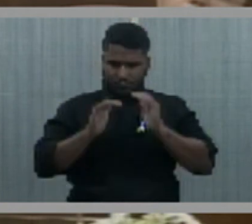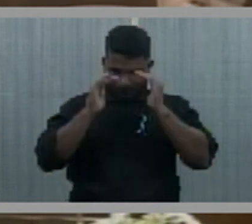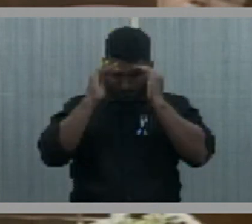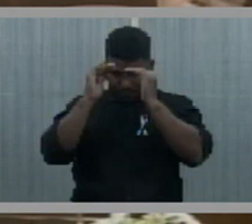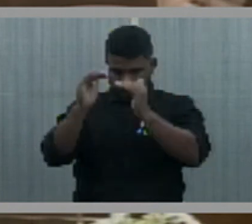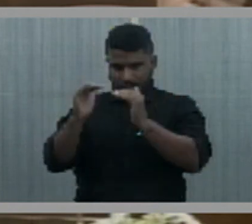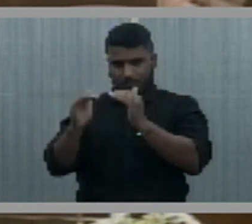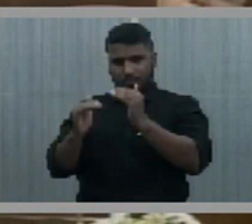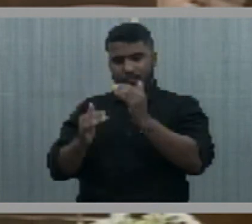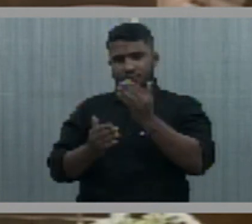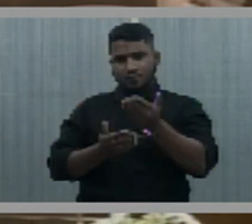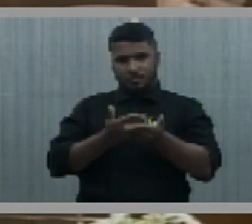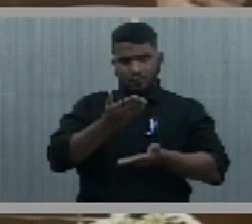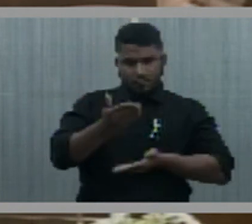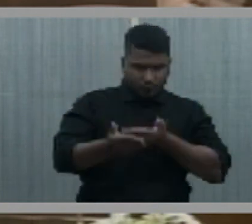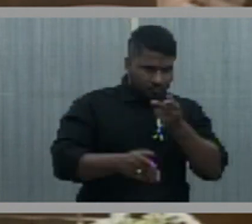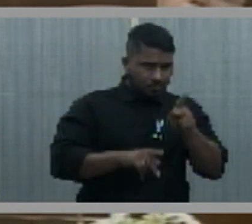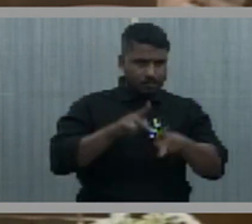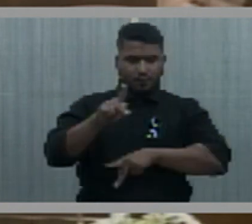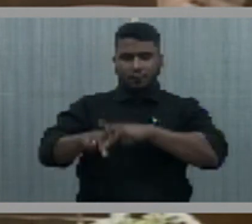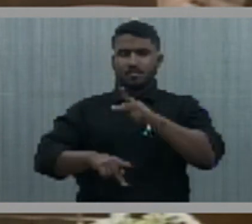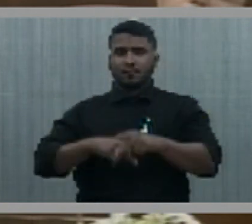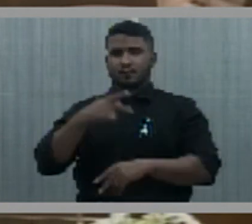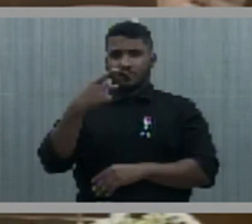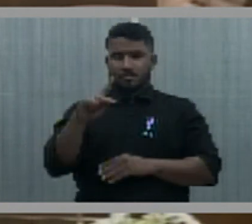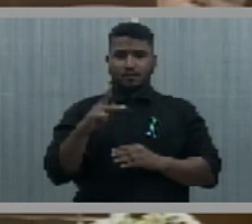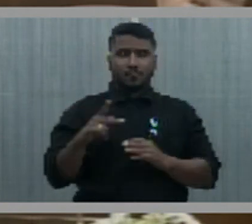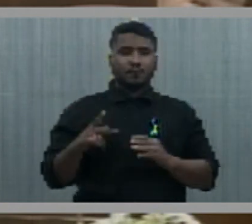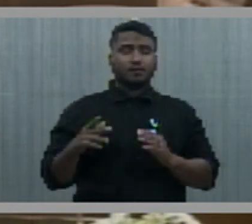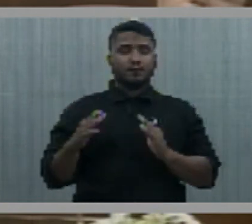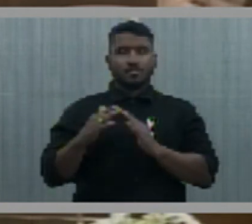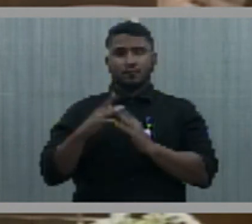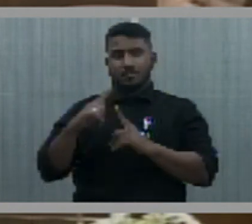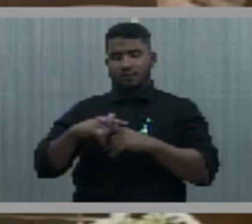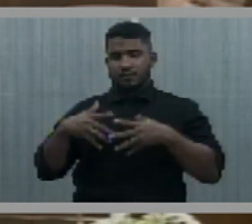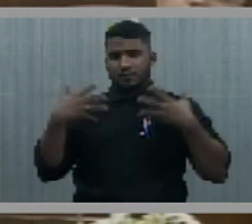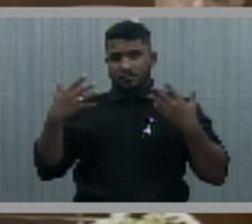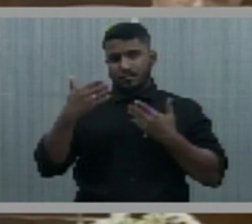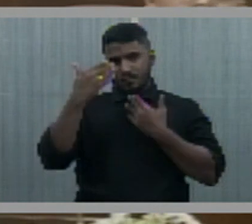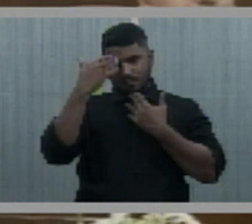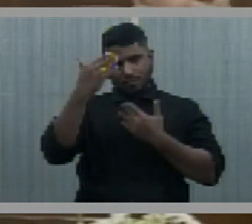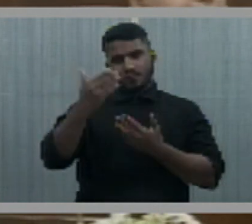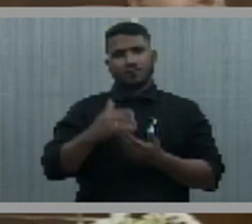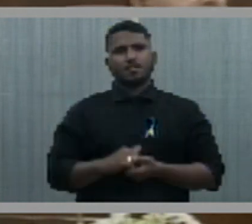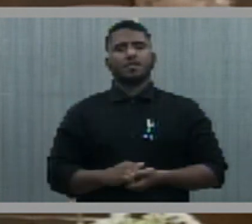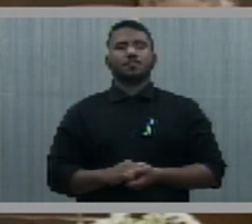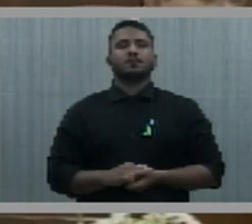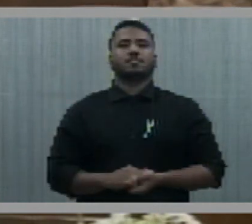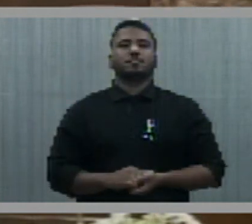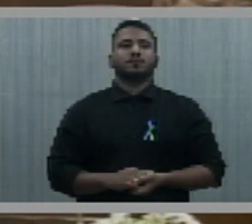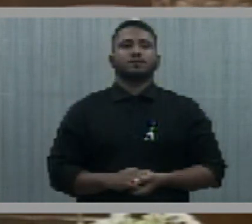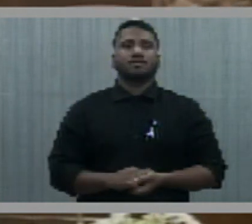pequeninos no reino e a sua igreja com muita alegria. Meu muito obrigado.